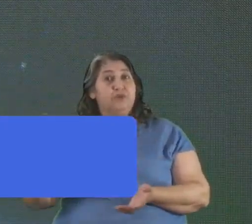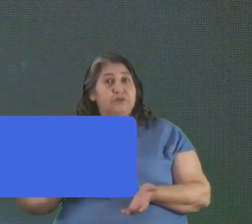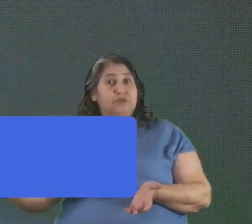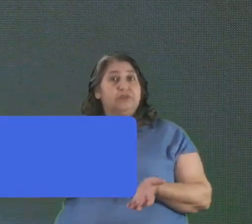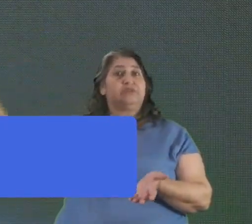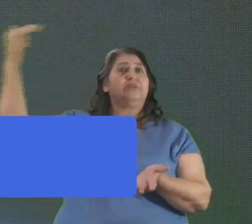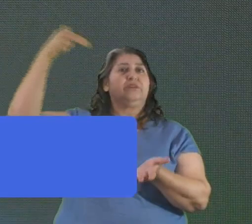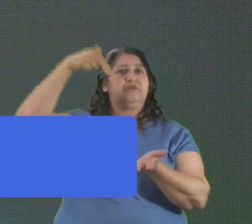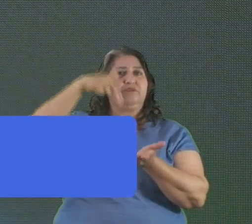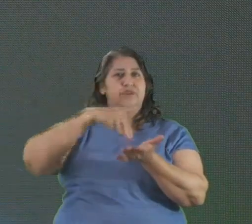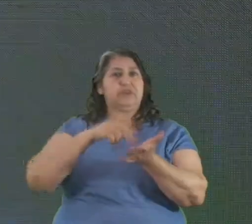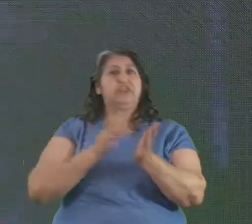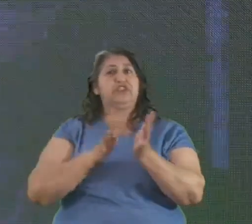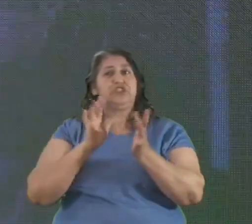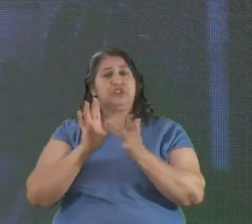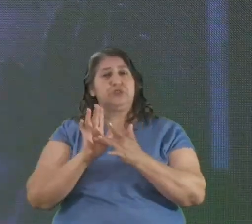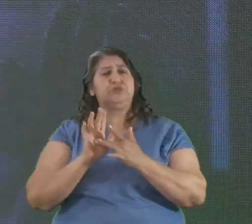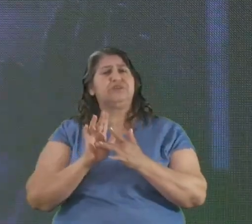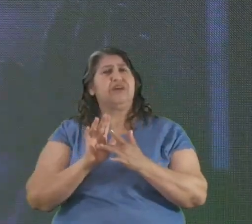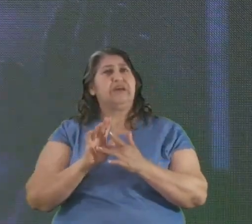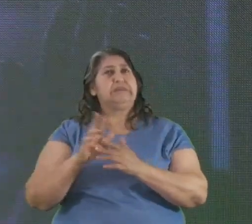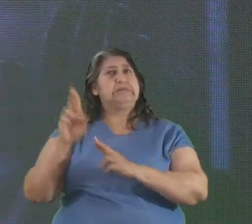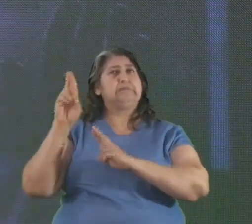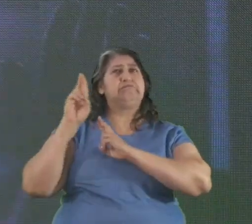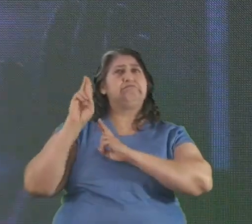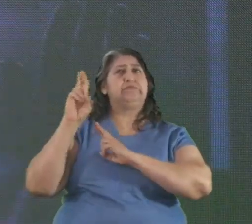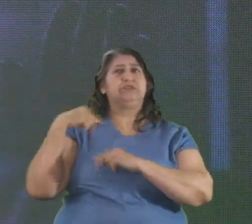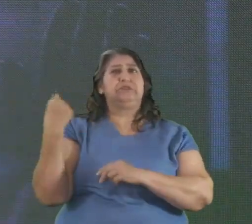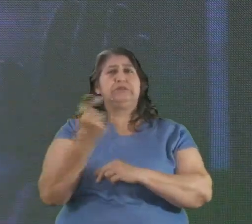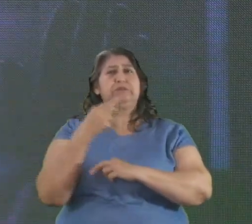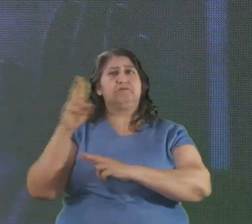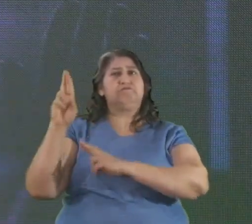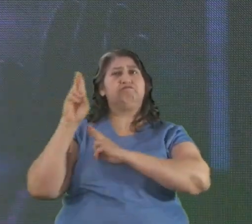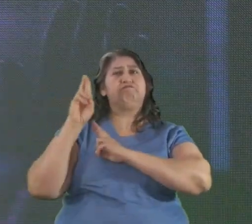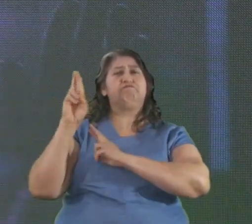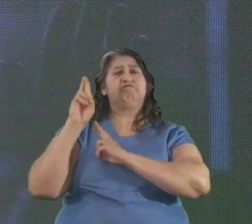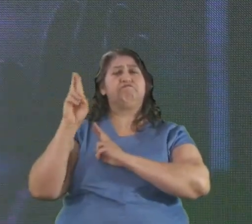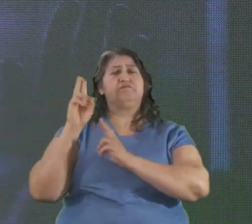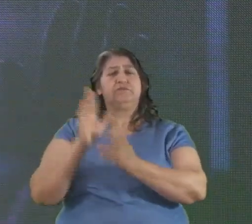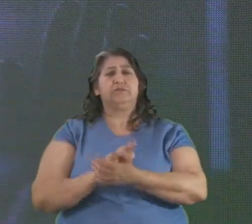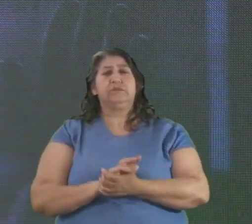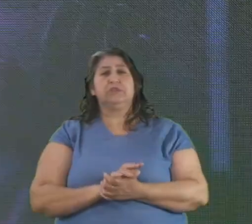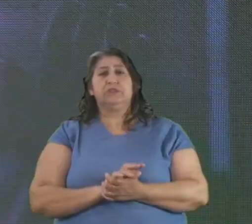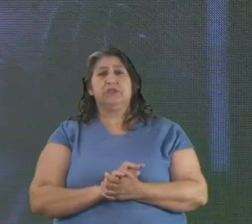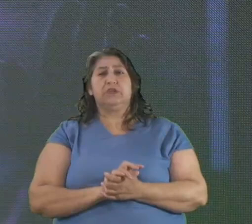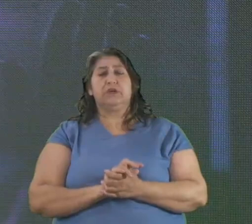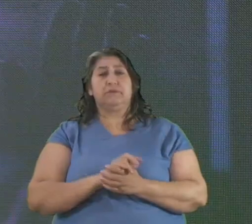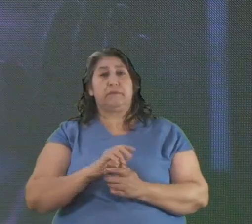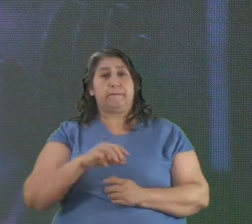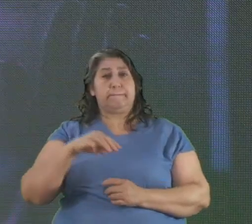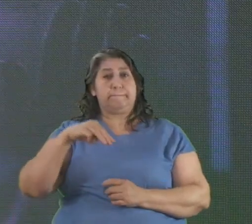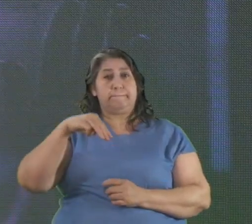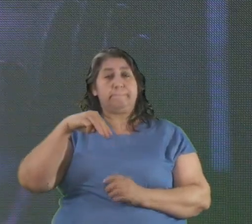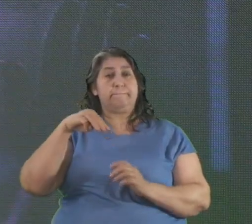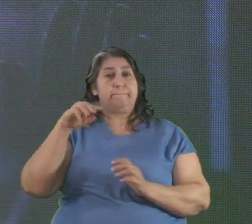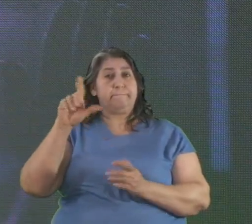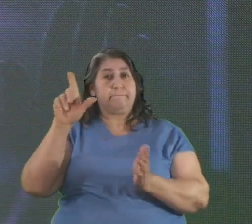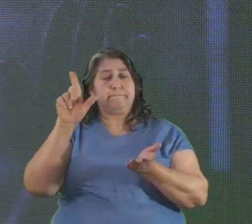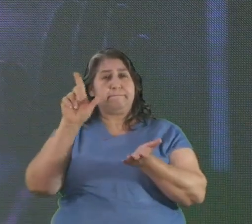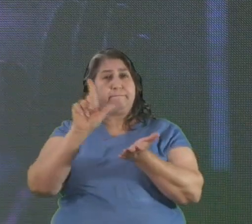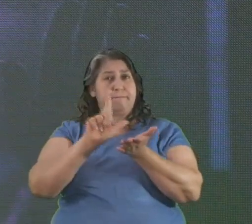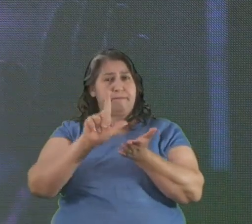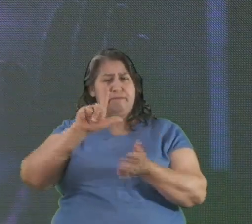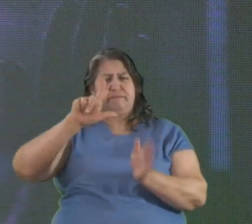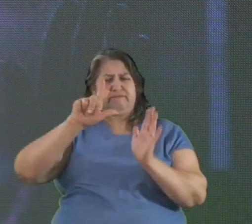é uma expectativa da igreja. O grande reformador da igreja, Martinho Lutero, ele disse